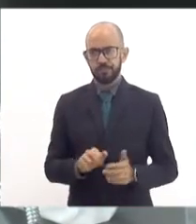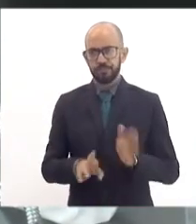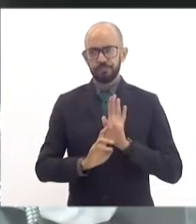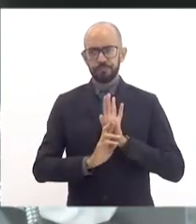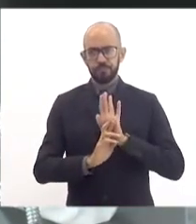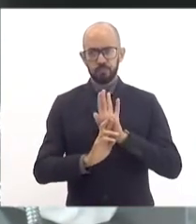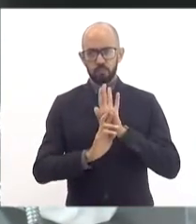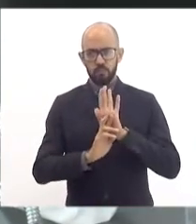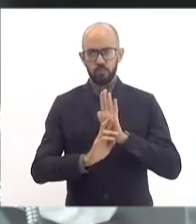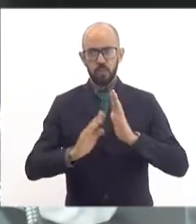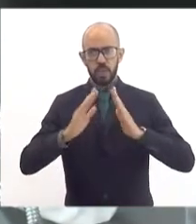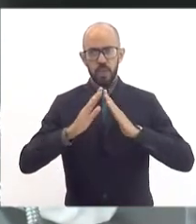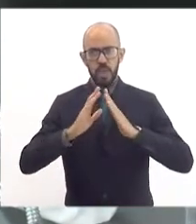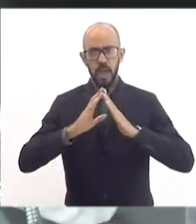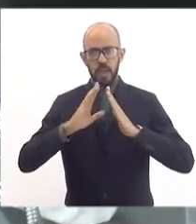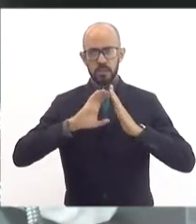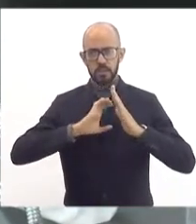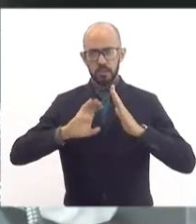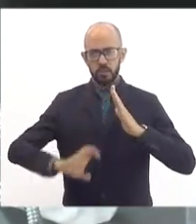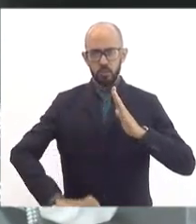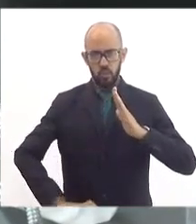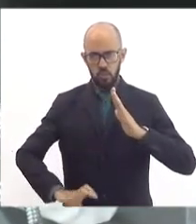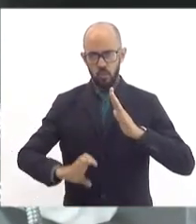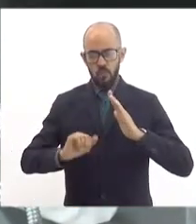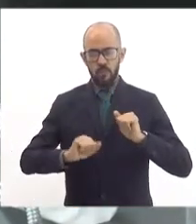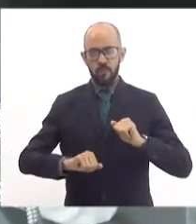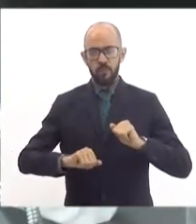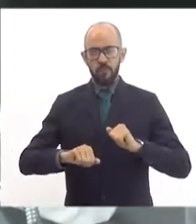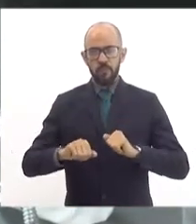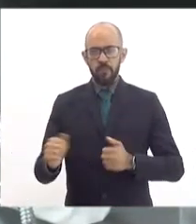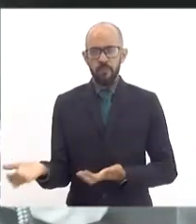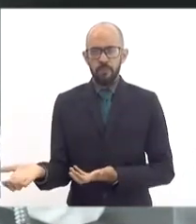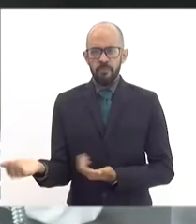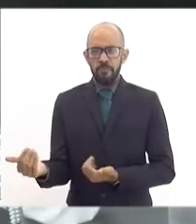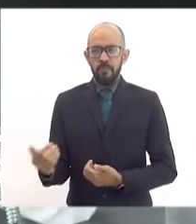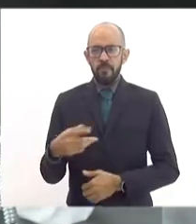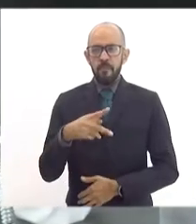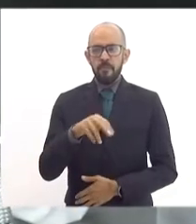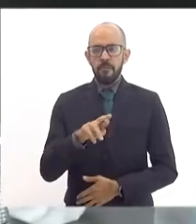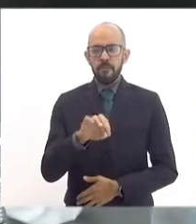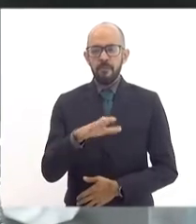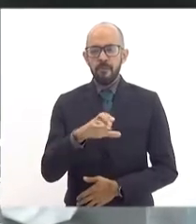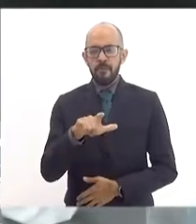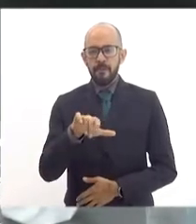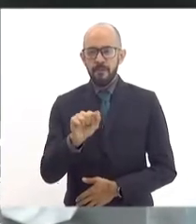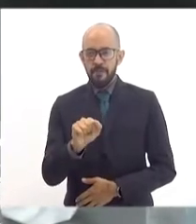representando a Casa Civil, a jovem Priscila Sacalém,